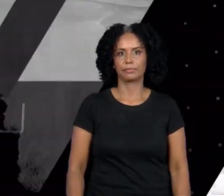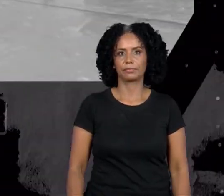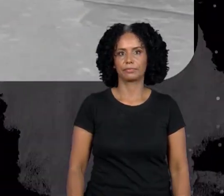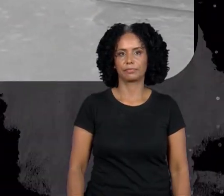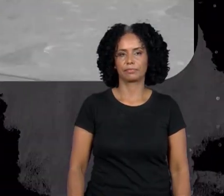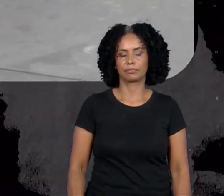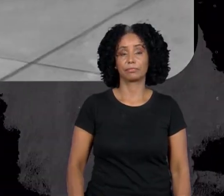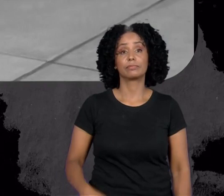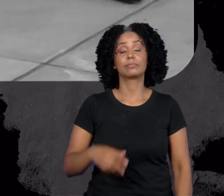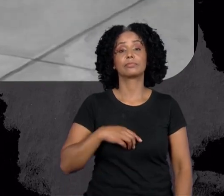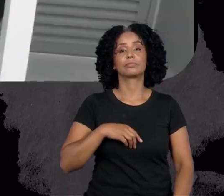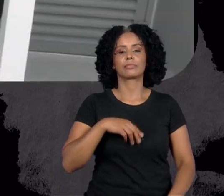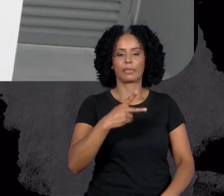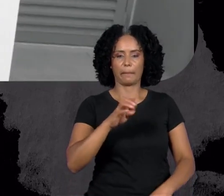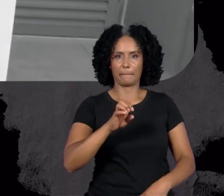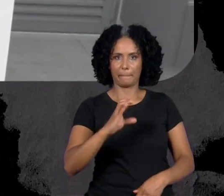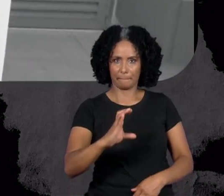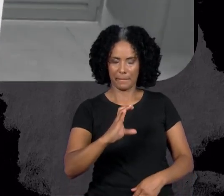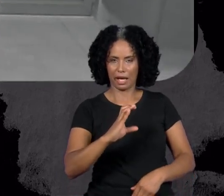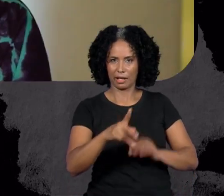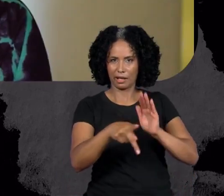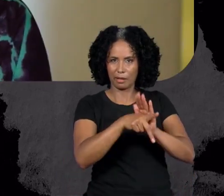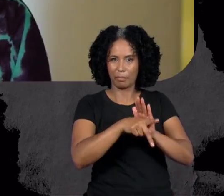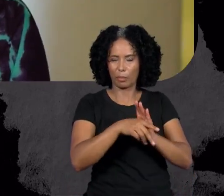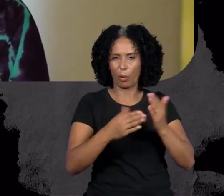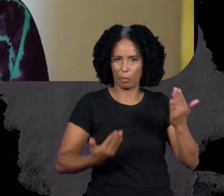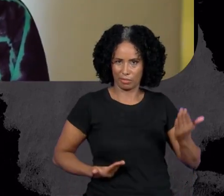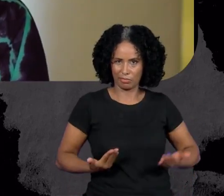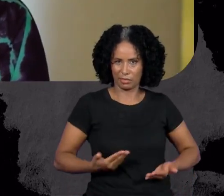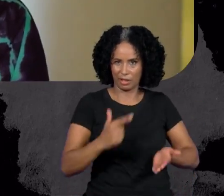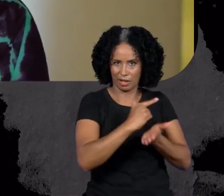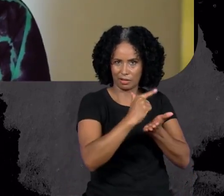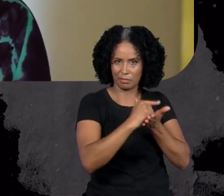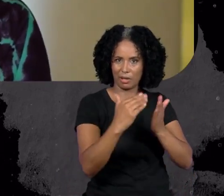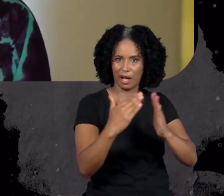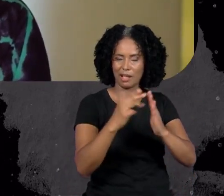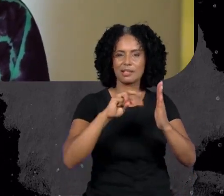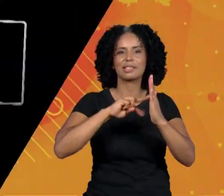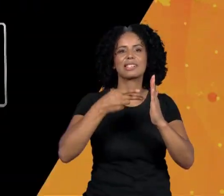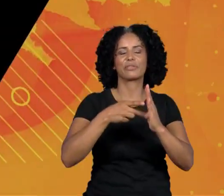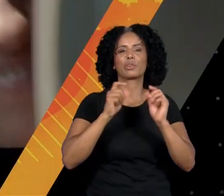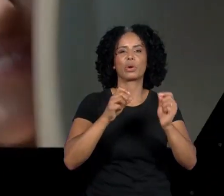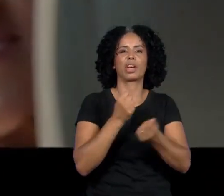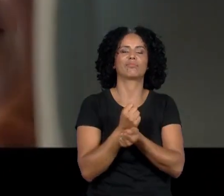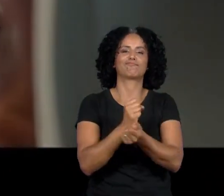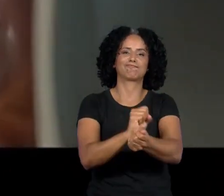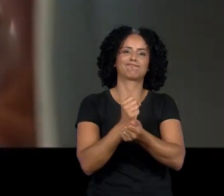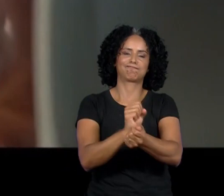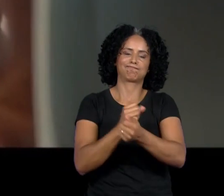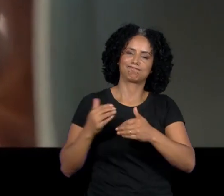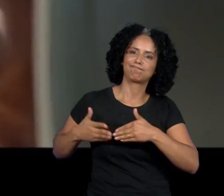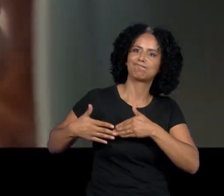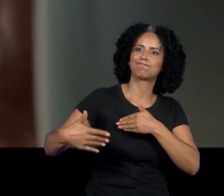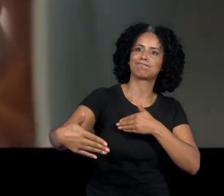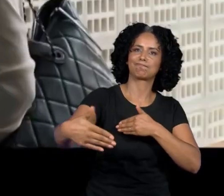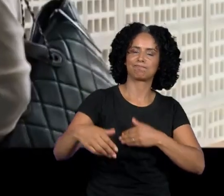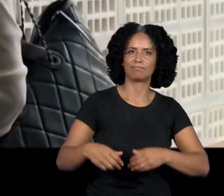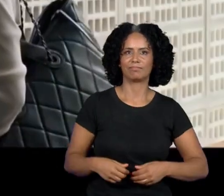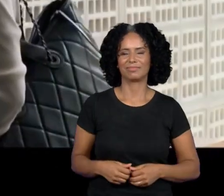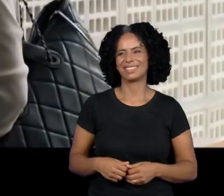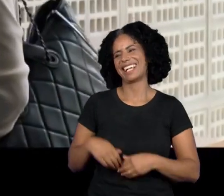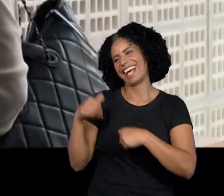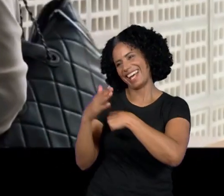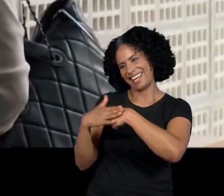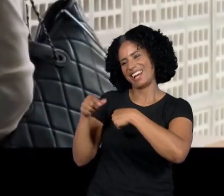A PEC doméstica, ela é a continuidade da abolição da escravatura. Imagina, meu amor, poxa, você